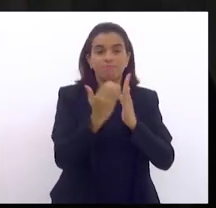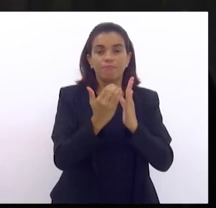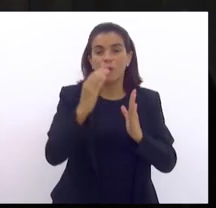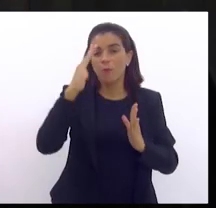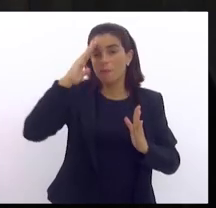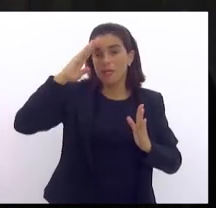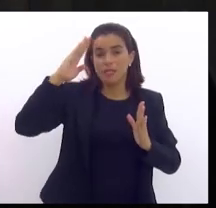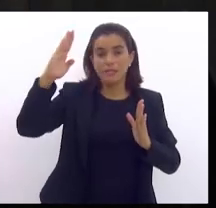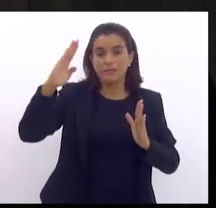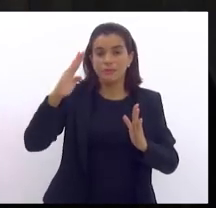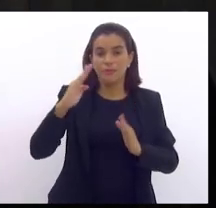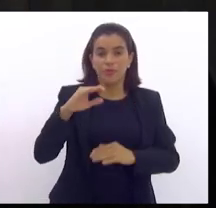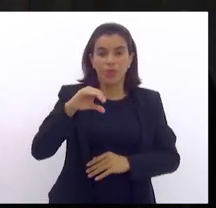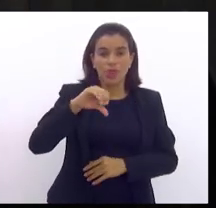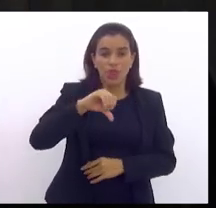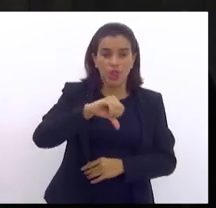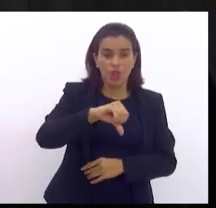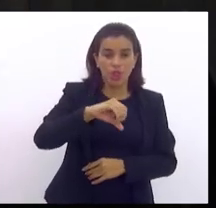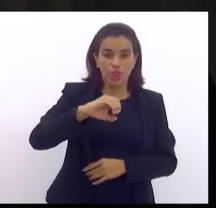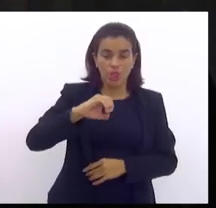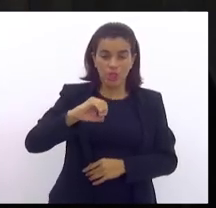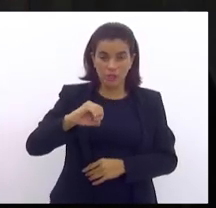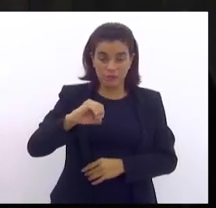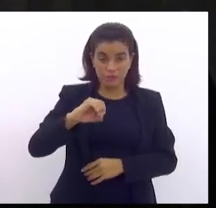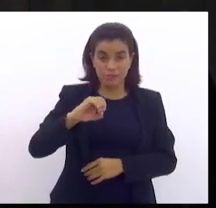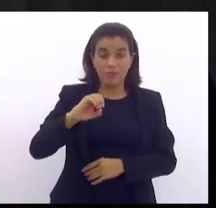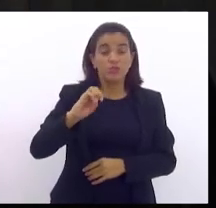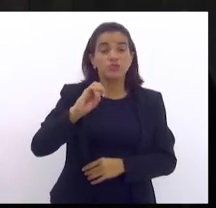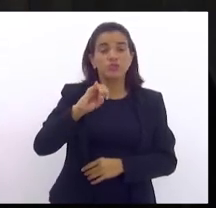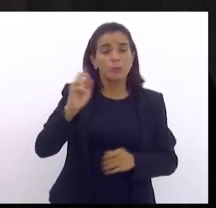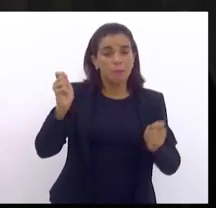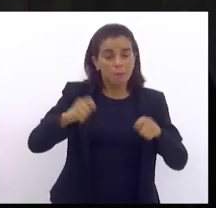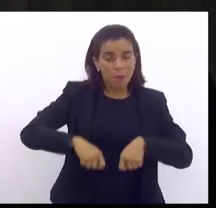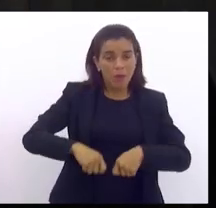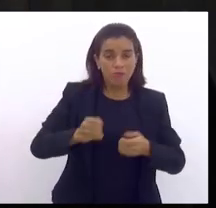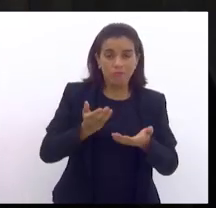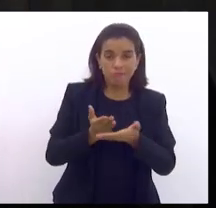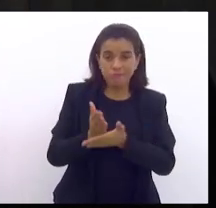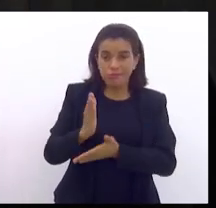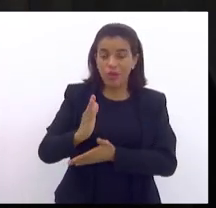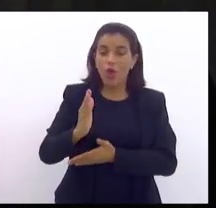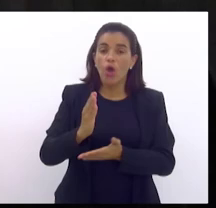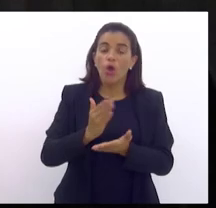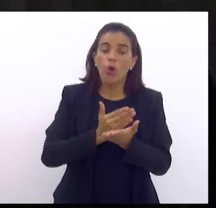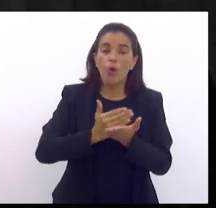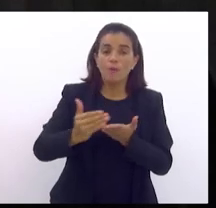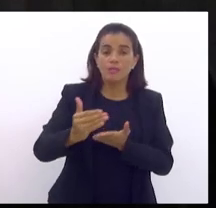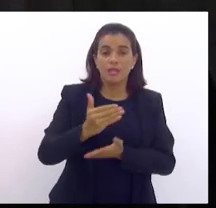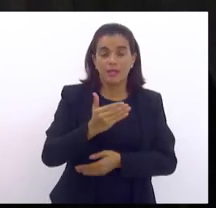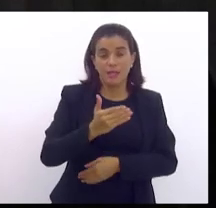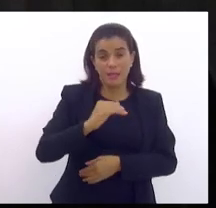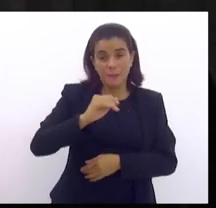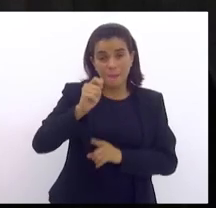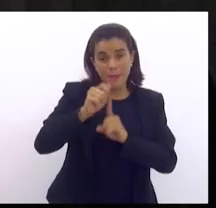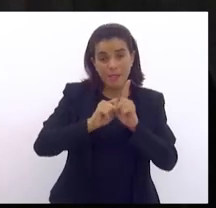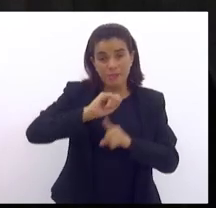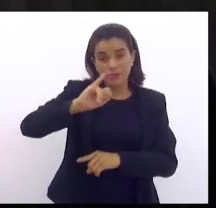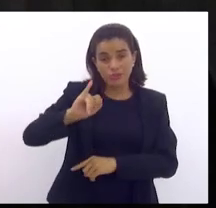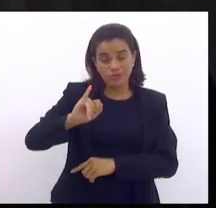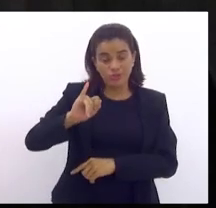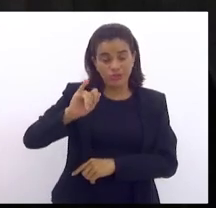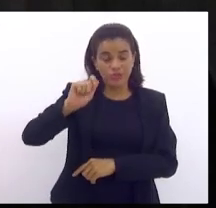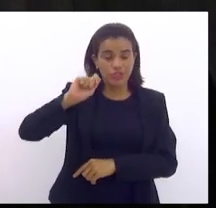princípio nonagesimal. Isto é, só pode entrar em vigor em 1º de abril de